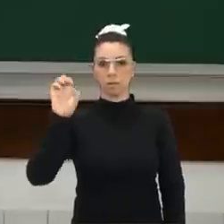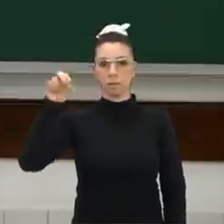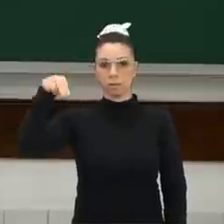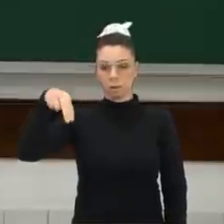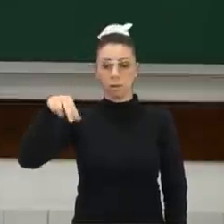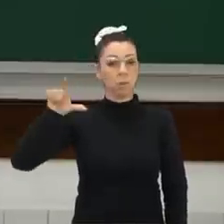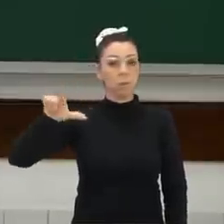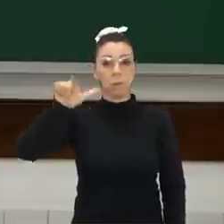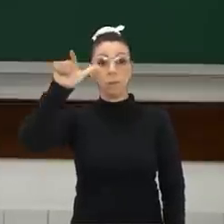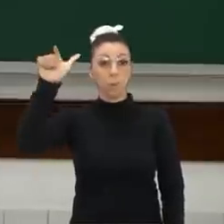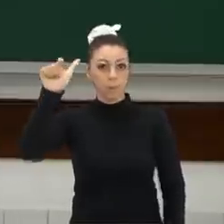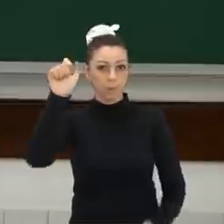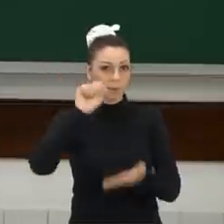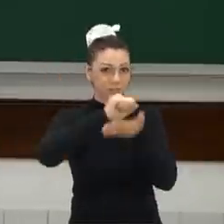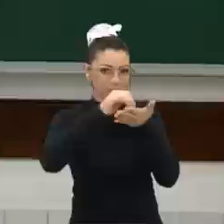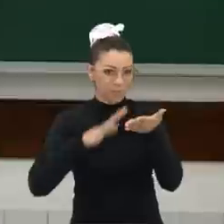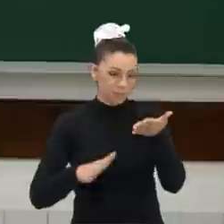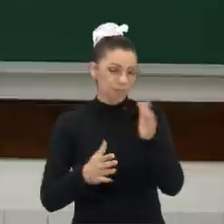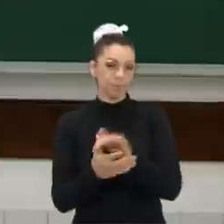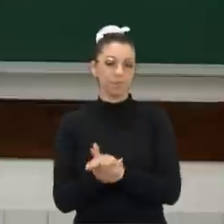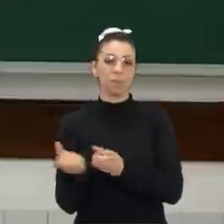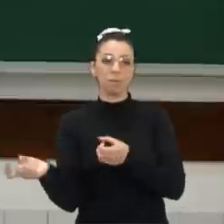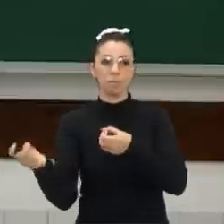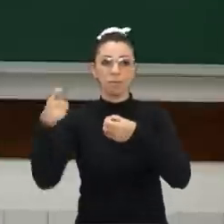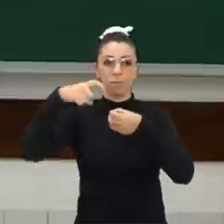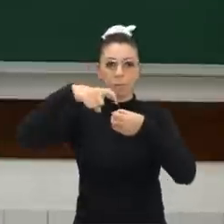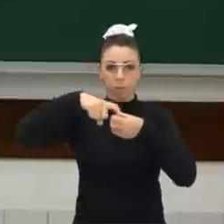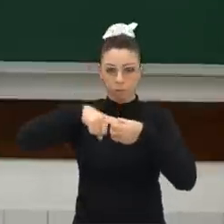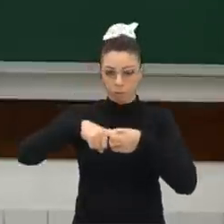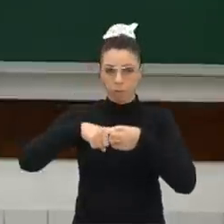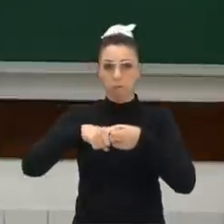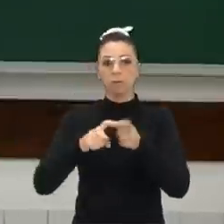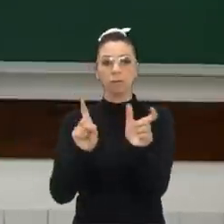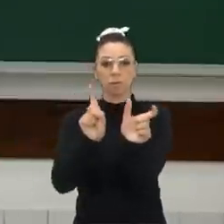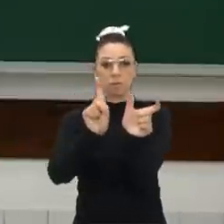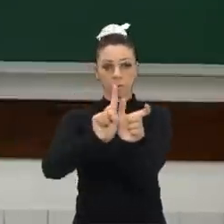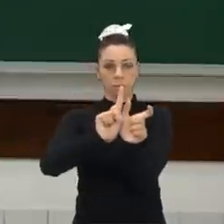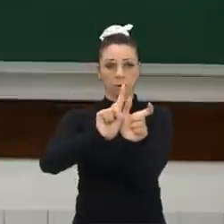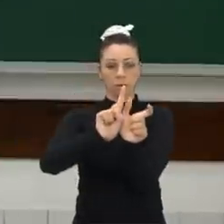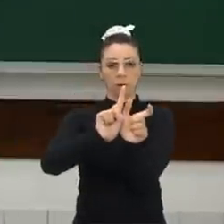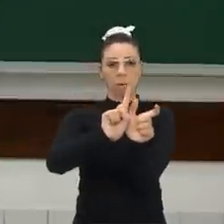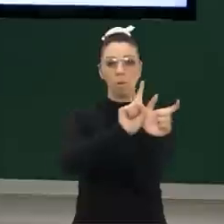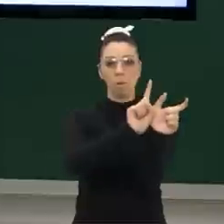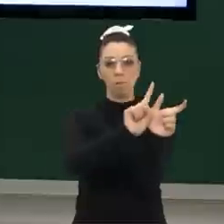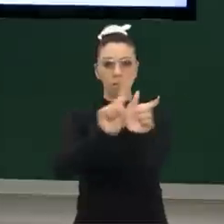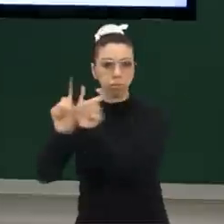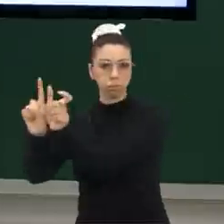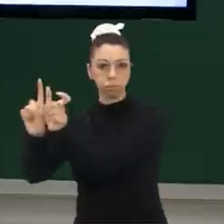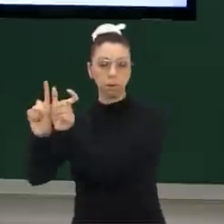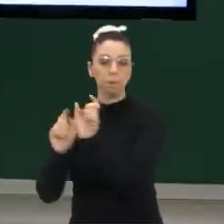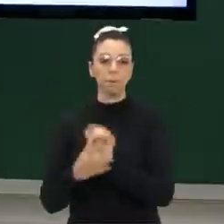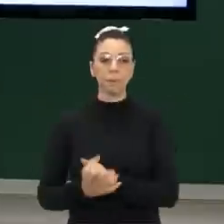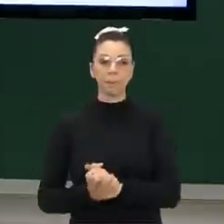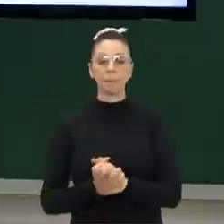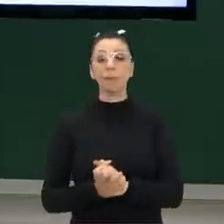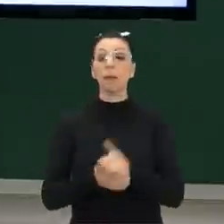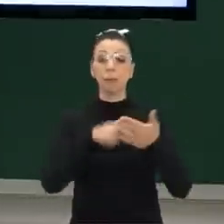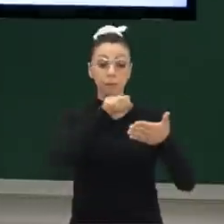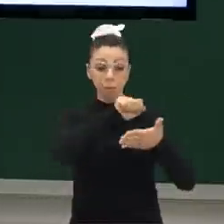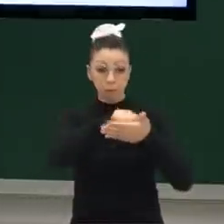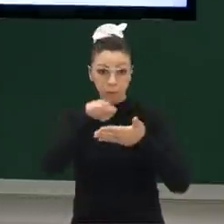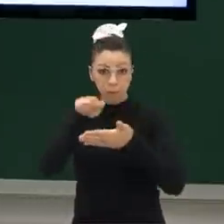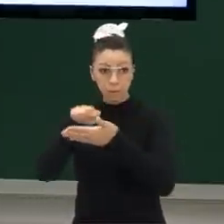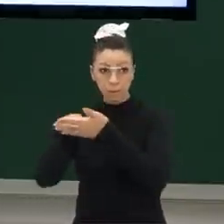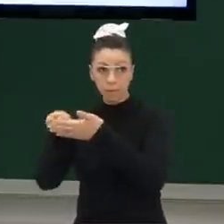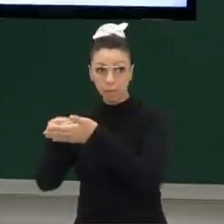exercício, voltando no there is, there are. Prestem atenção. Você vai escrever se é